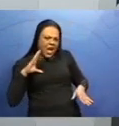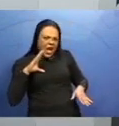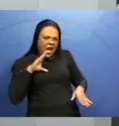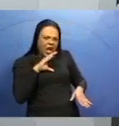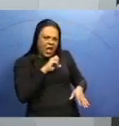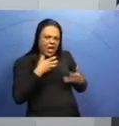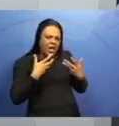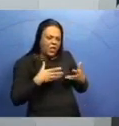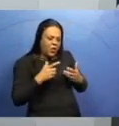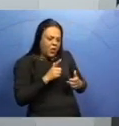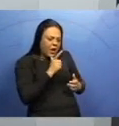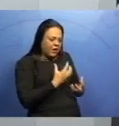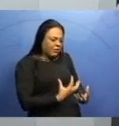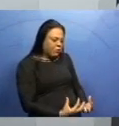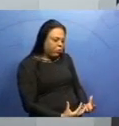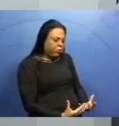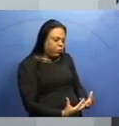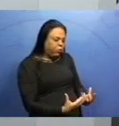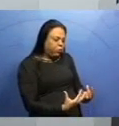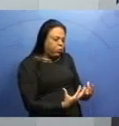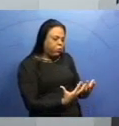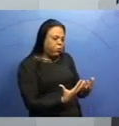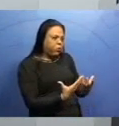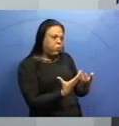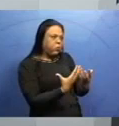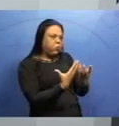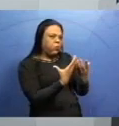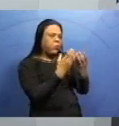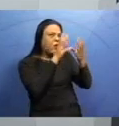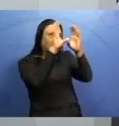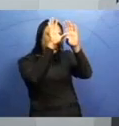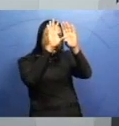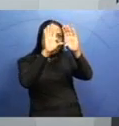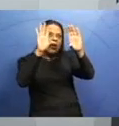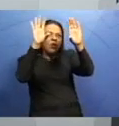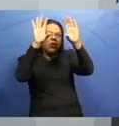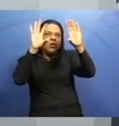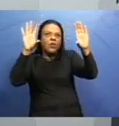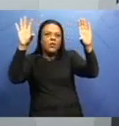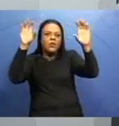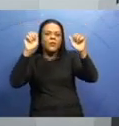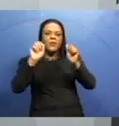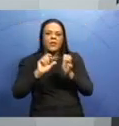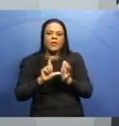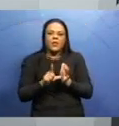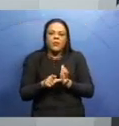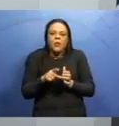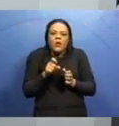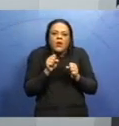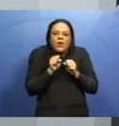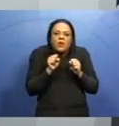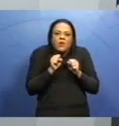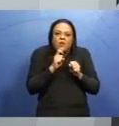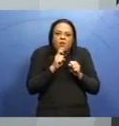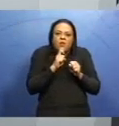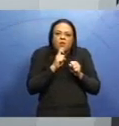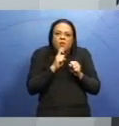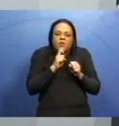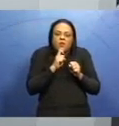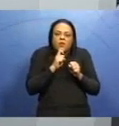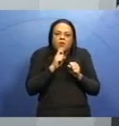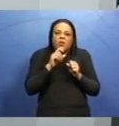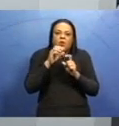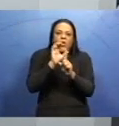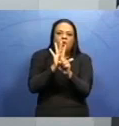evaporar, virar vapor, que se eleva no ar. À medida que esfria, o vapor volta ao estado